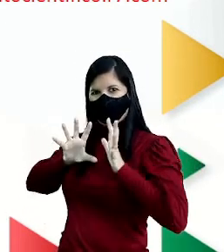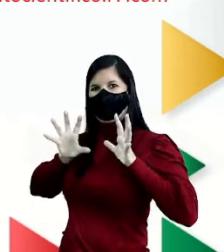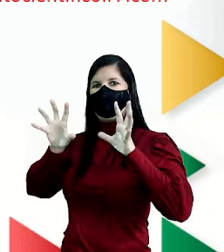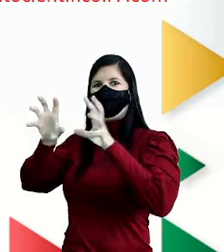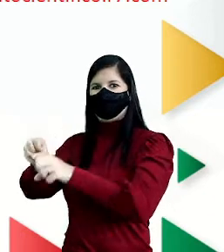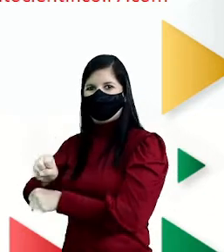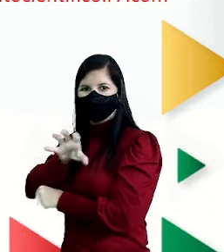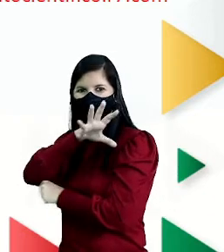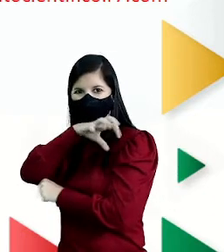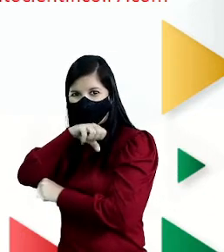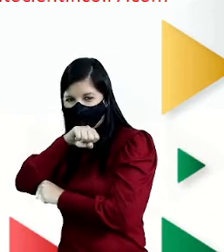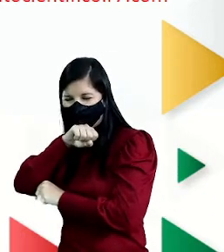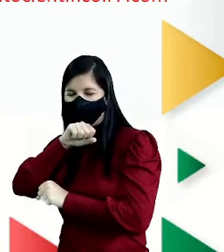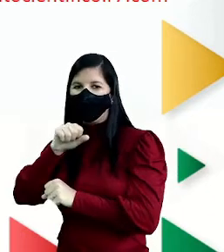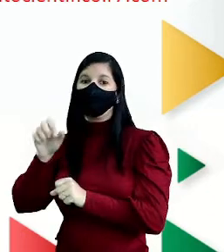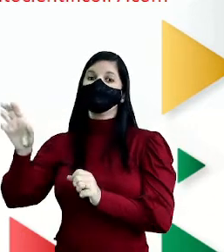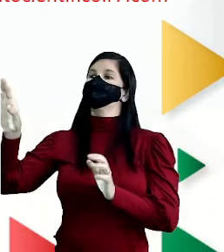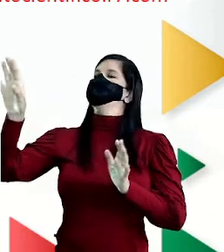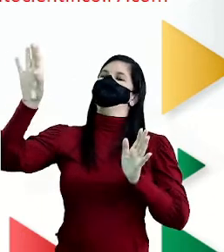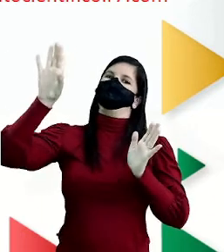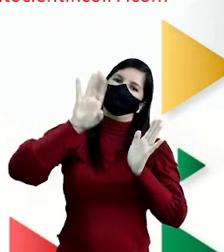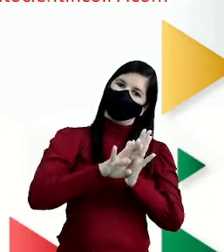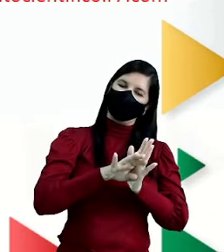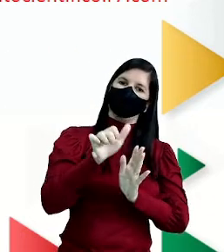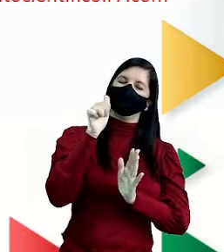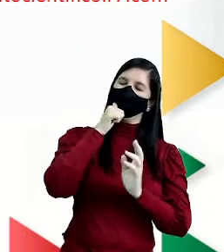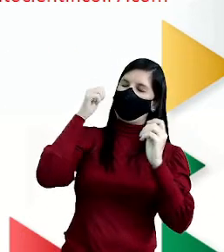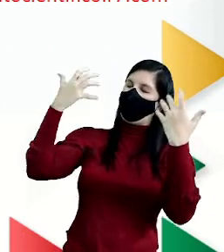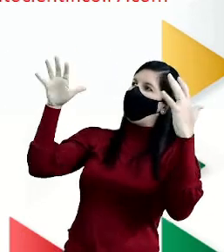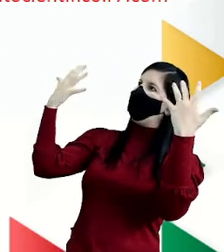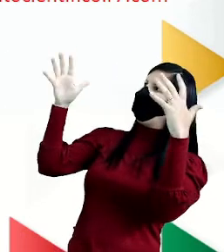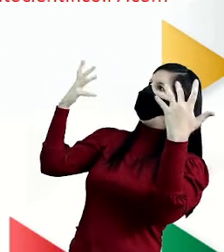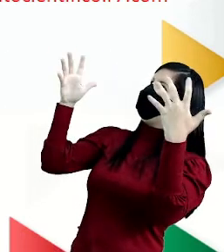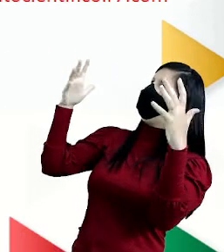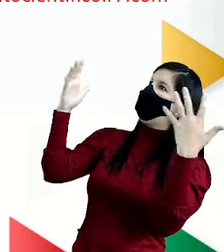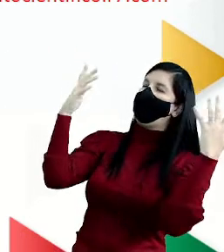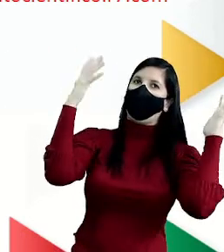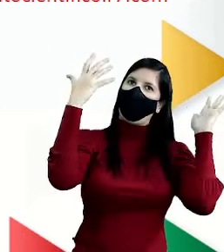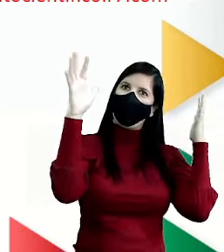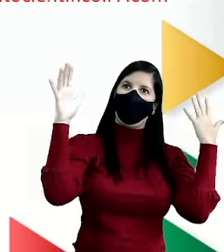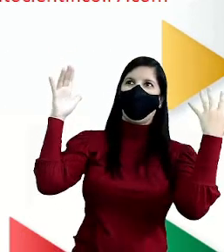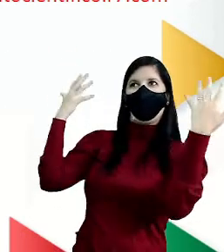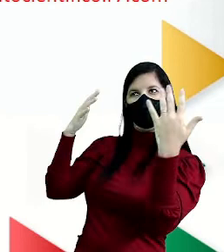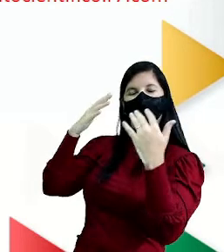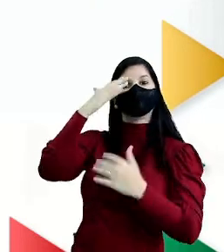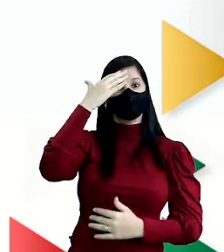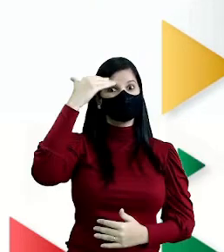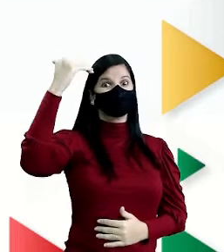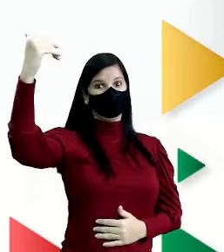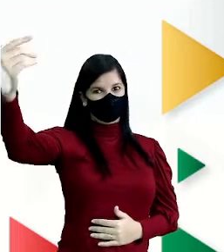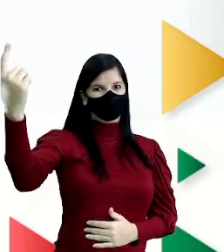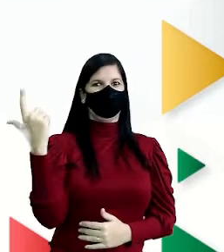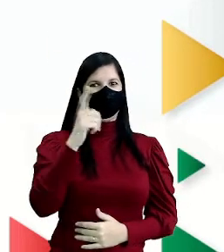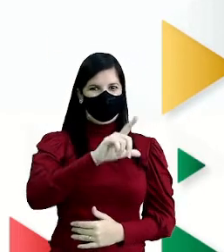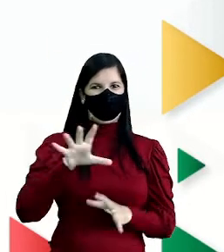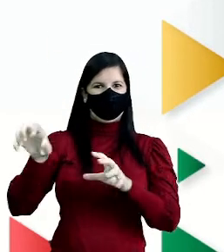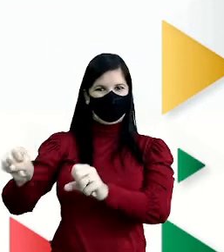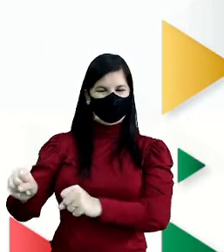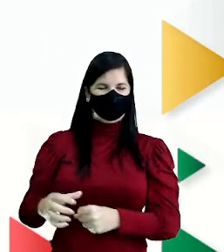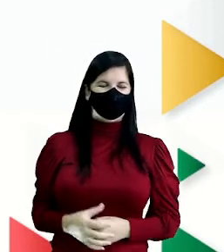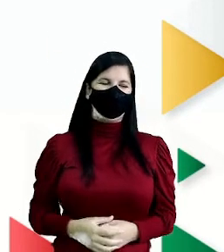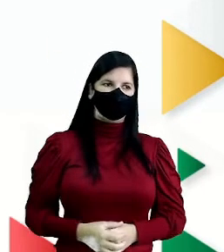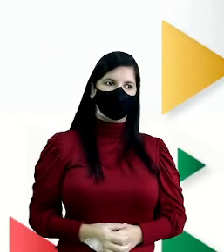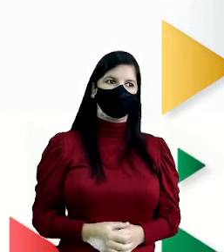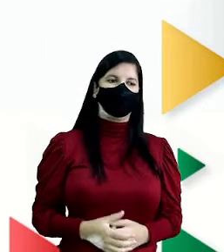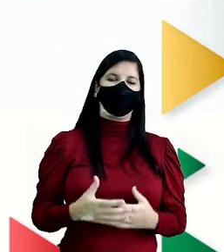conseguir obter êxito na caçada. E quando eles voltam, as mulheres dançam para comemorar justamente o sucesso da caçada. Na